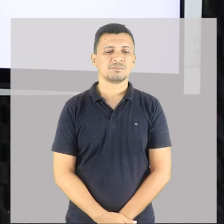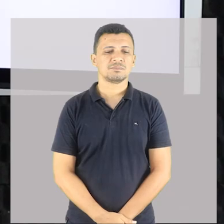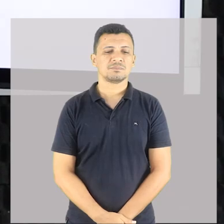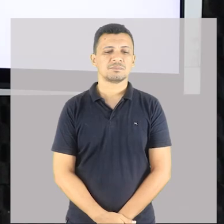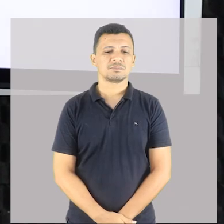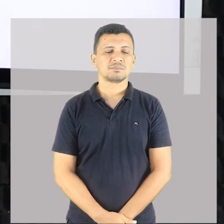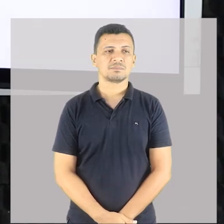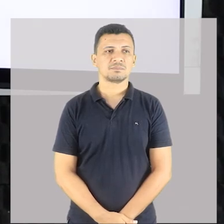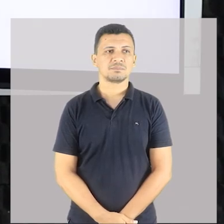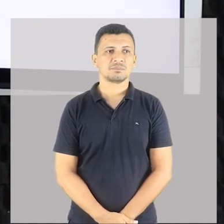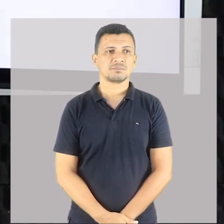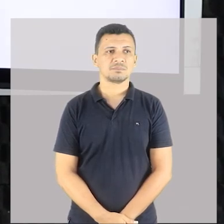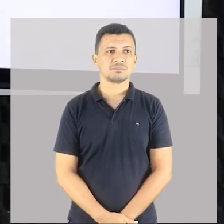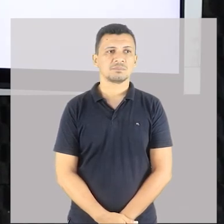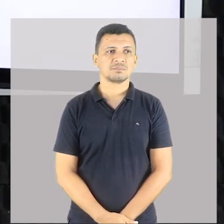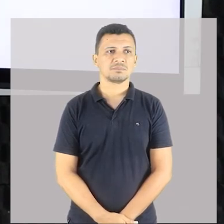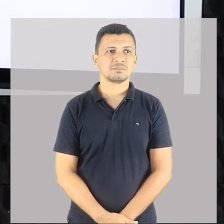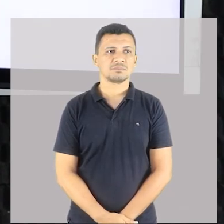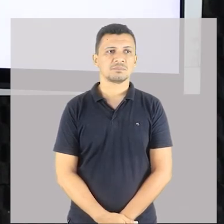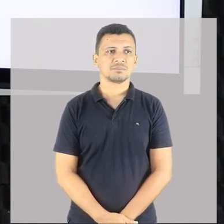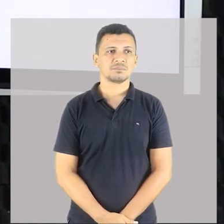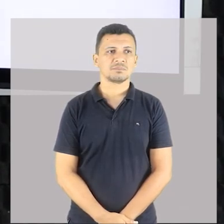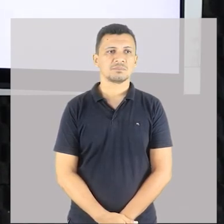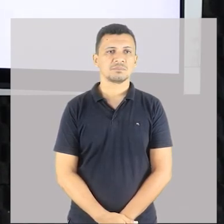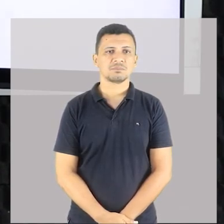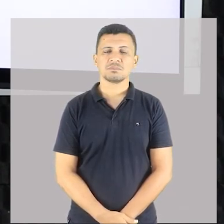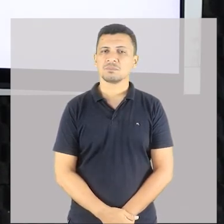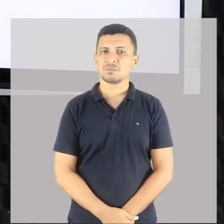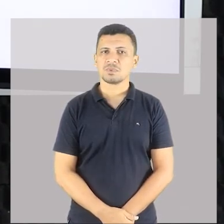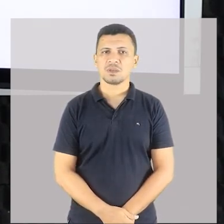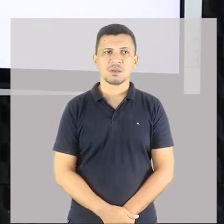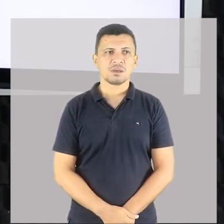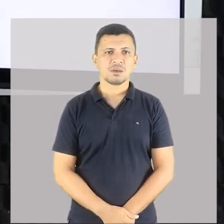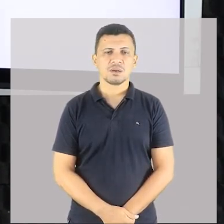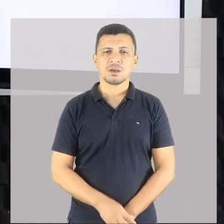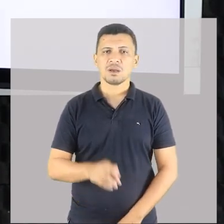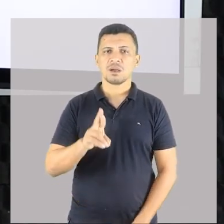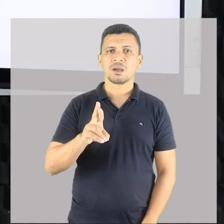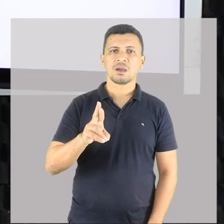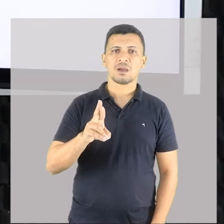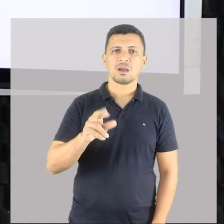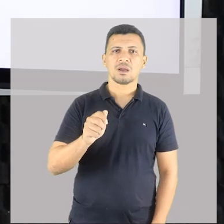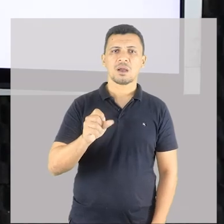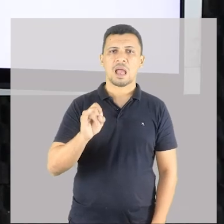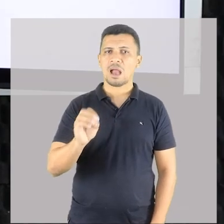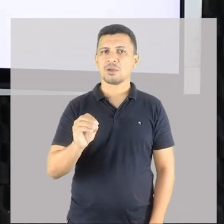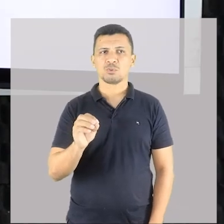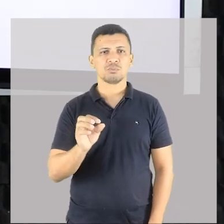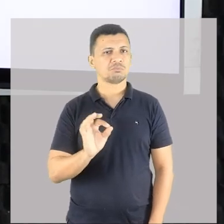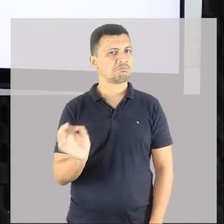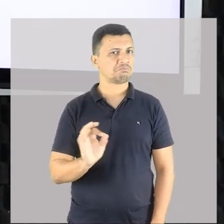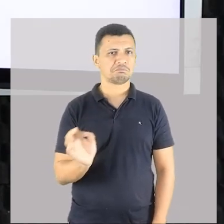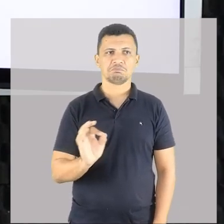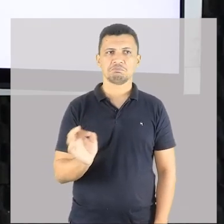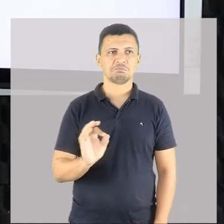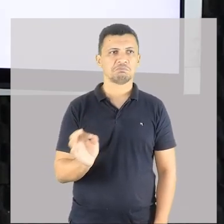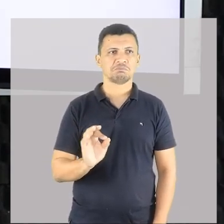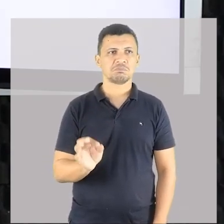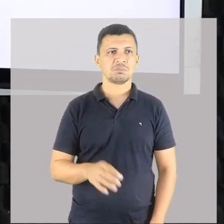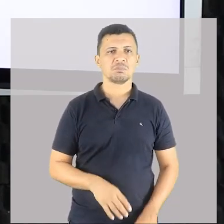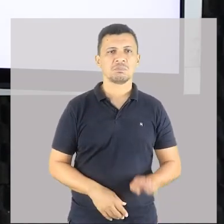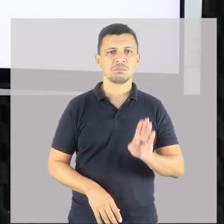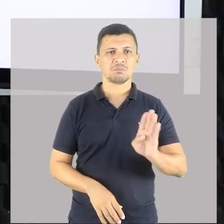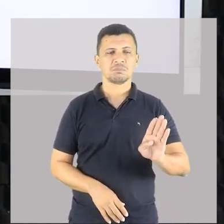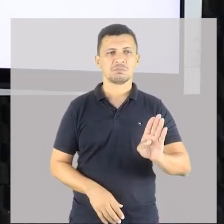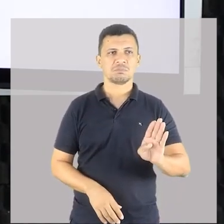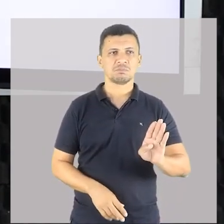Tá? Mas, meus amigos, ele não deu o raio, porque a gente precisa do raio. Veja só a fórmula, ó. Campo magnético